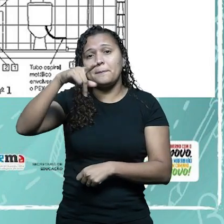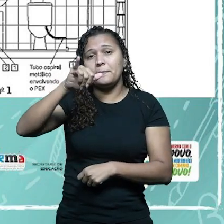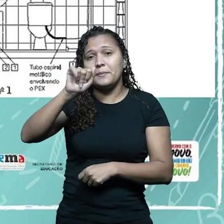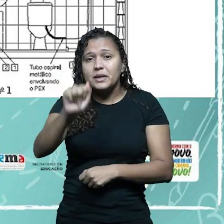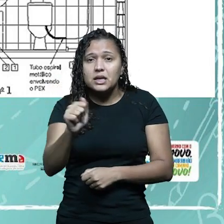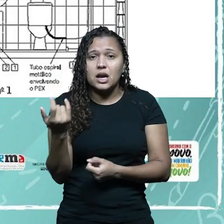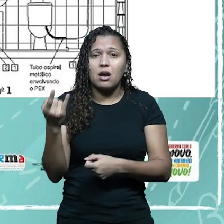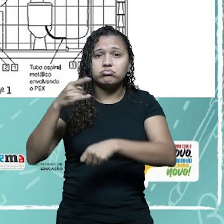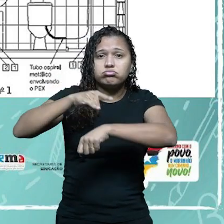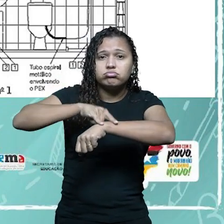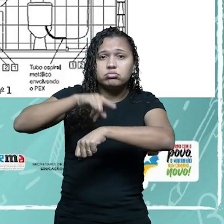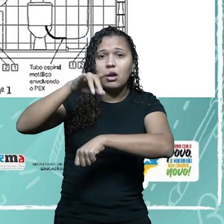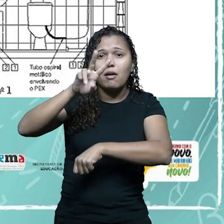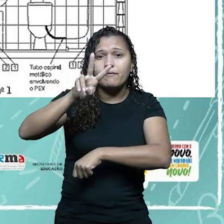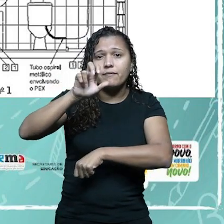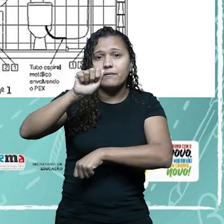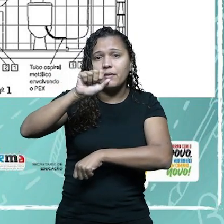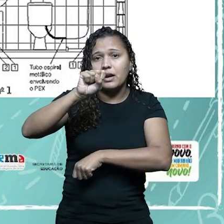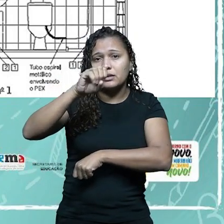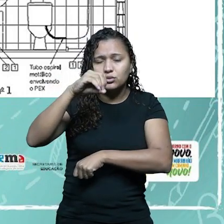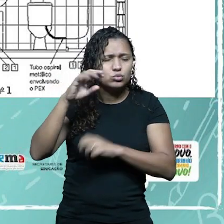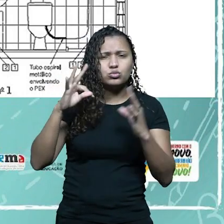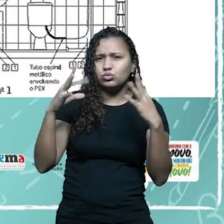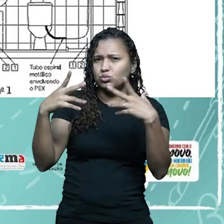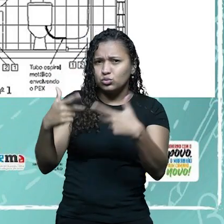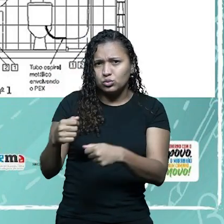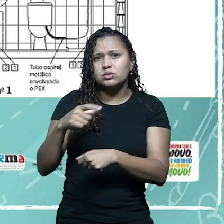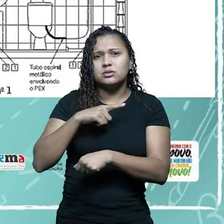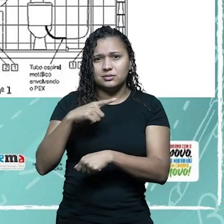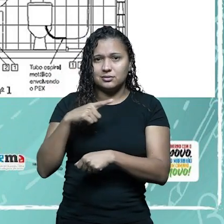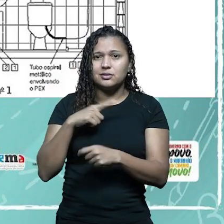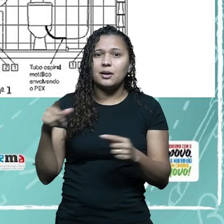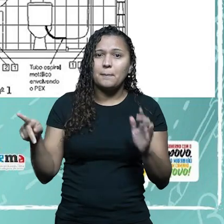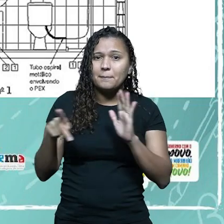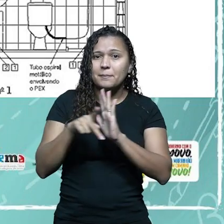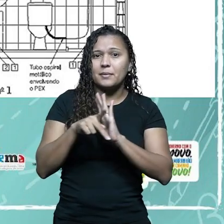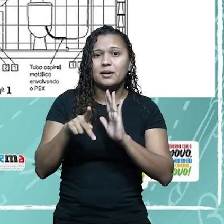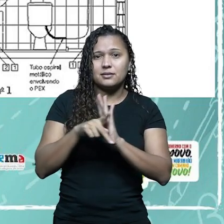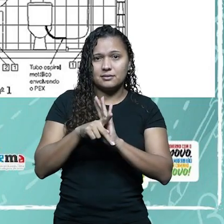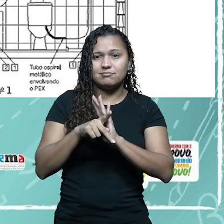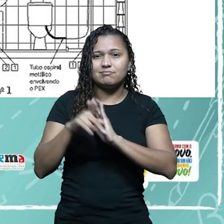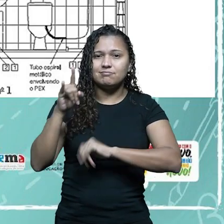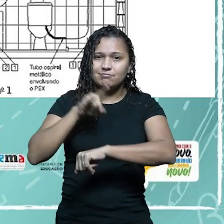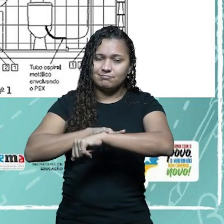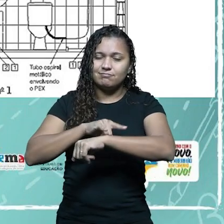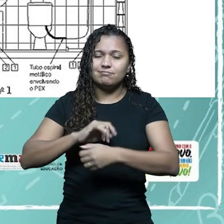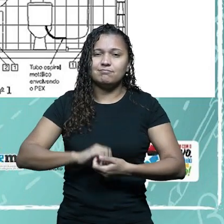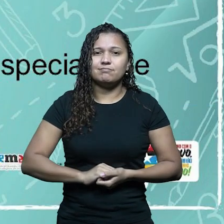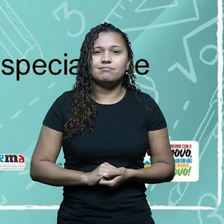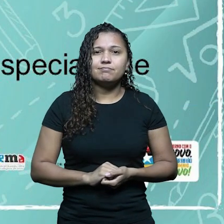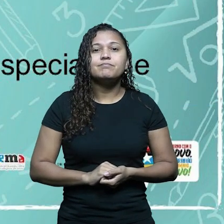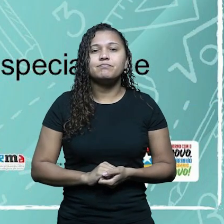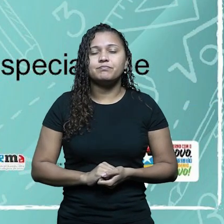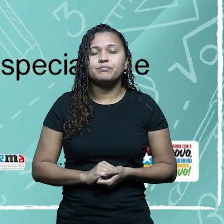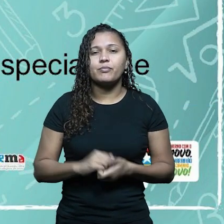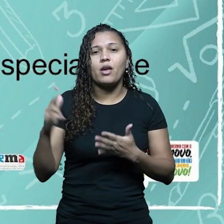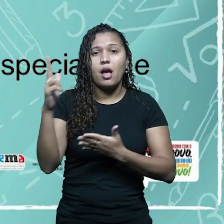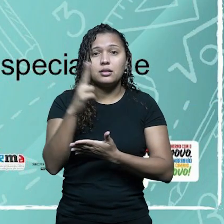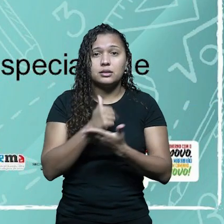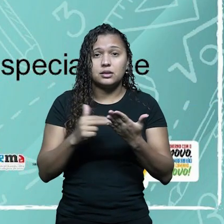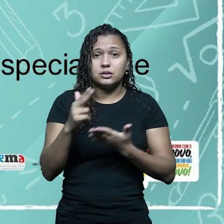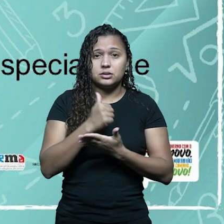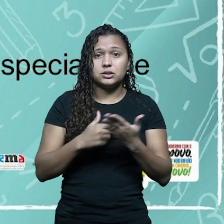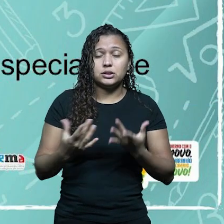pia, um vaso e toda a tubulação e os elementos que fazem parte dessa planta de tubulações. Desenho